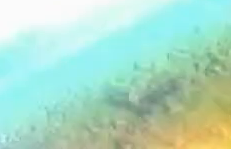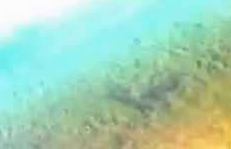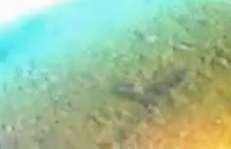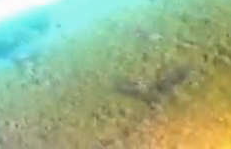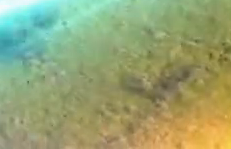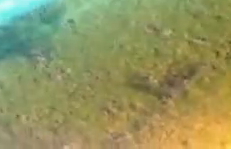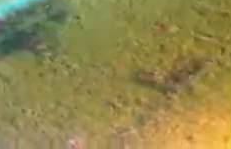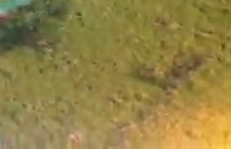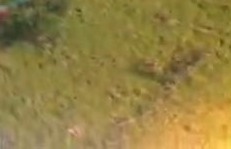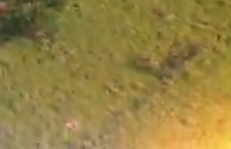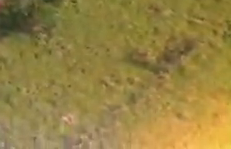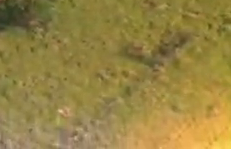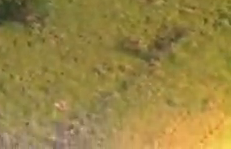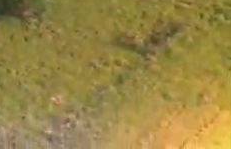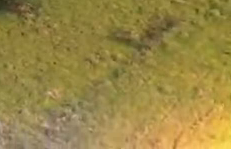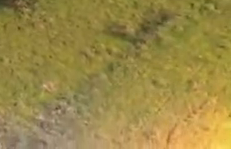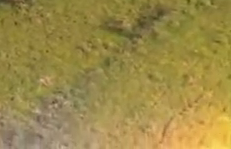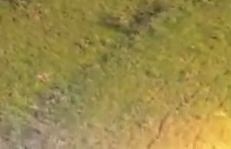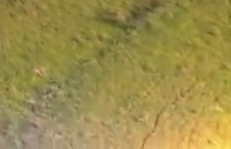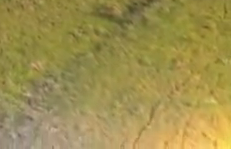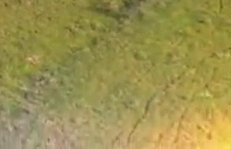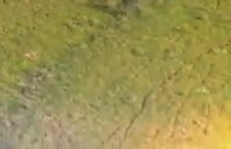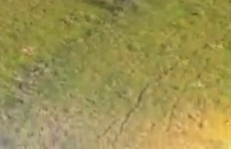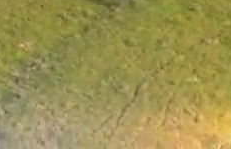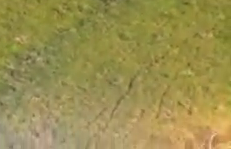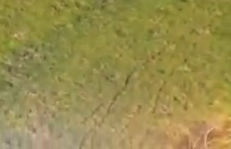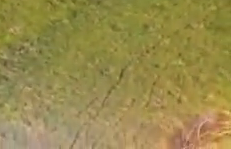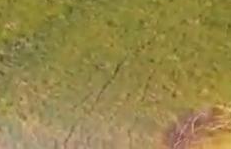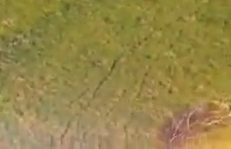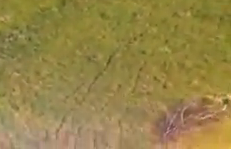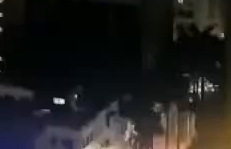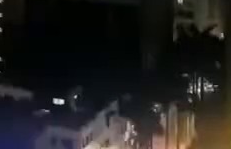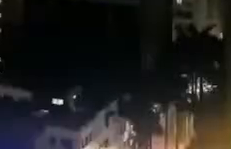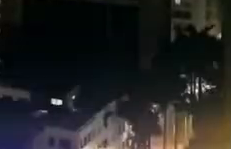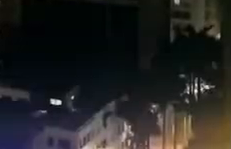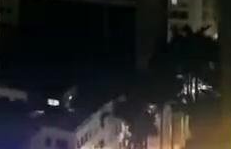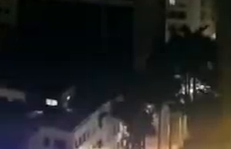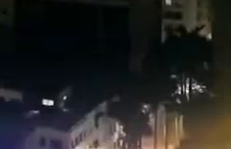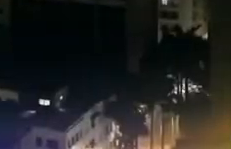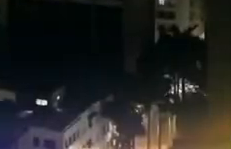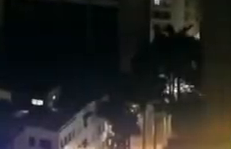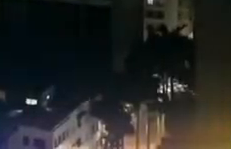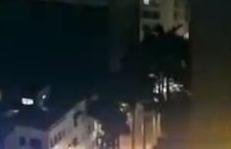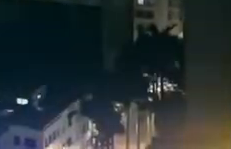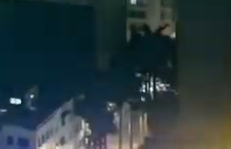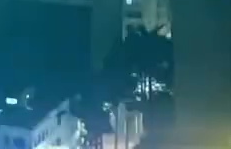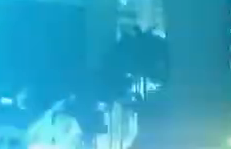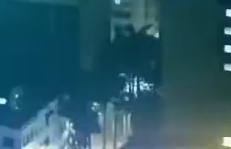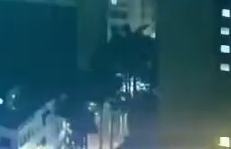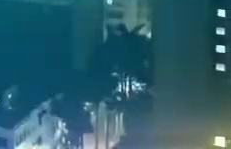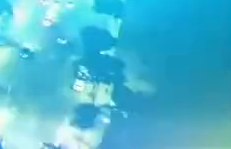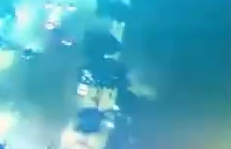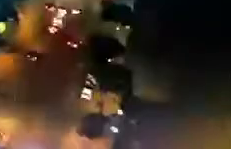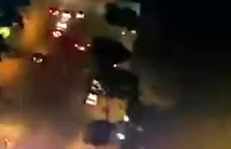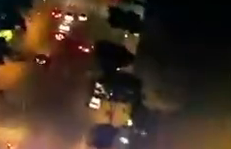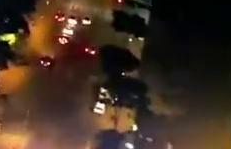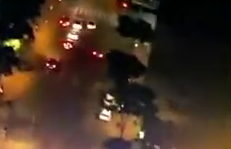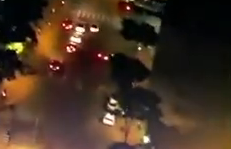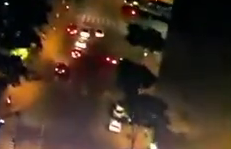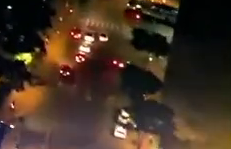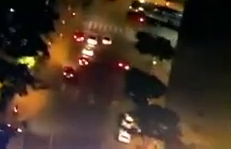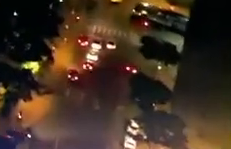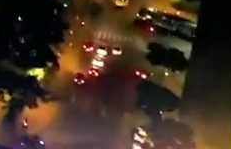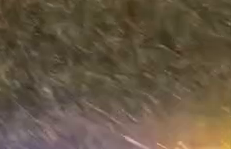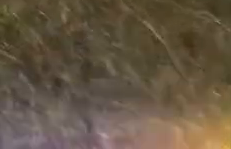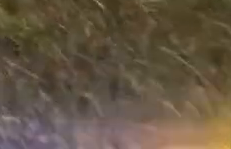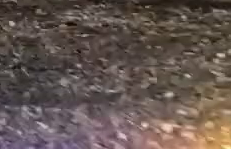projeto triângulo mineiro mais uma entrega da isatep que contribui para a transição energética em todo